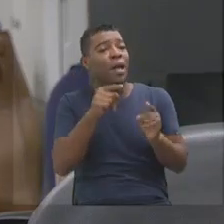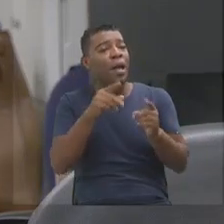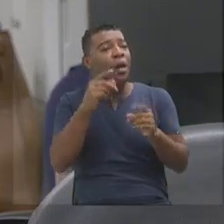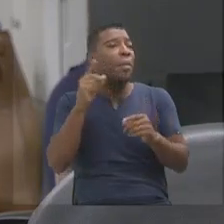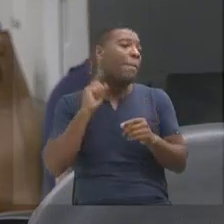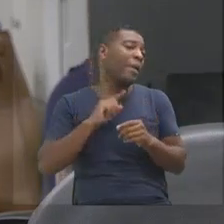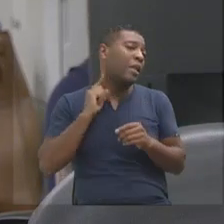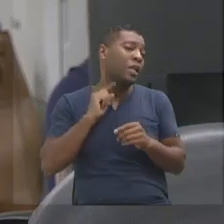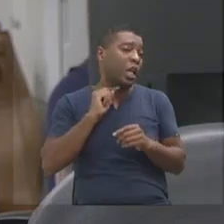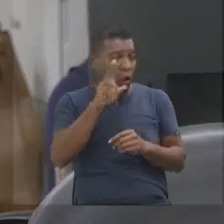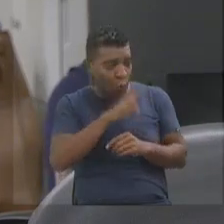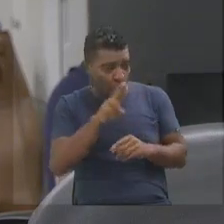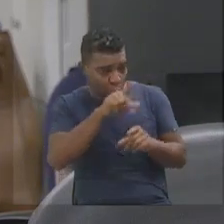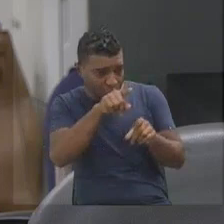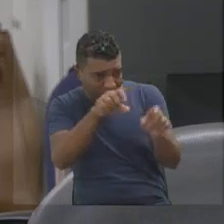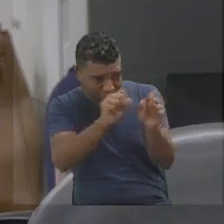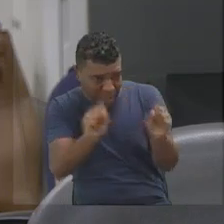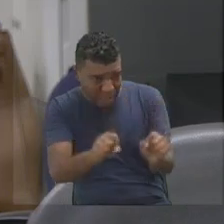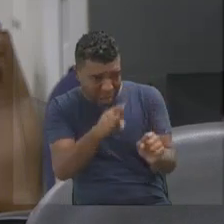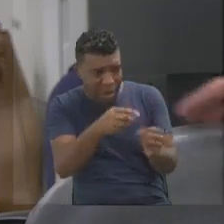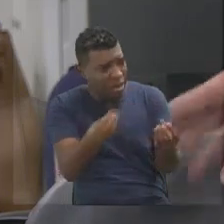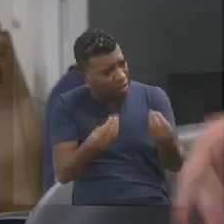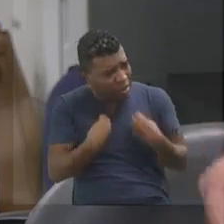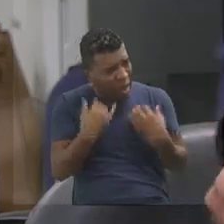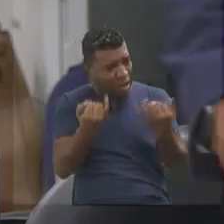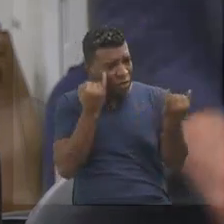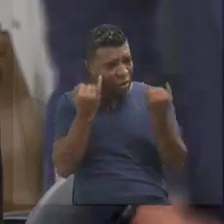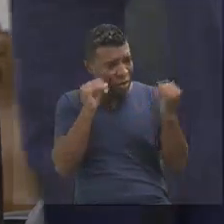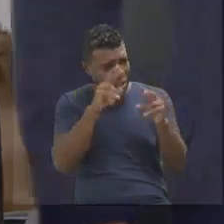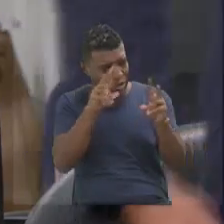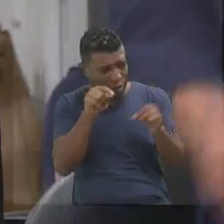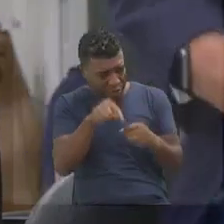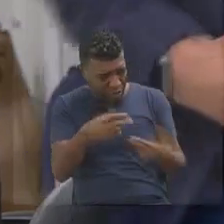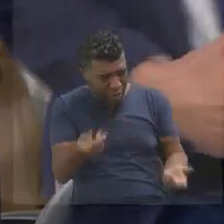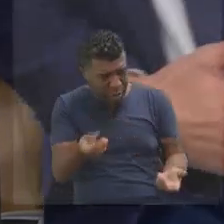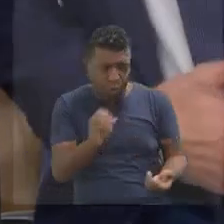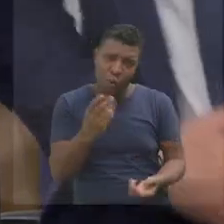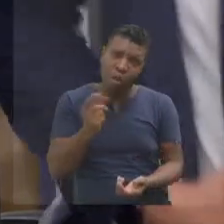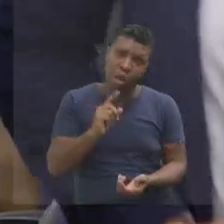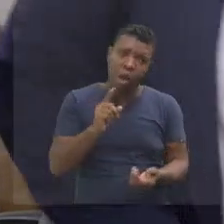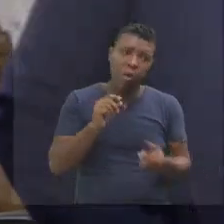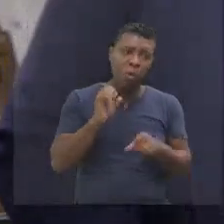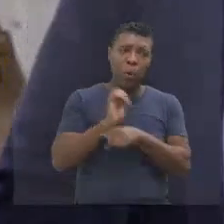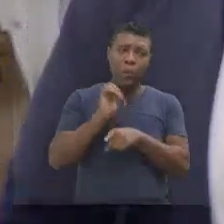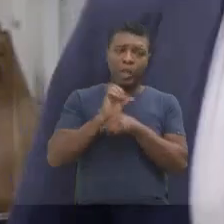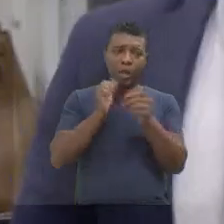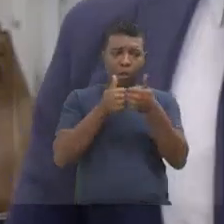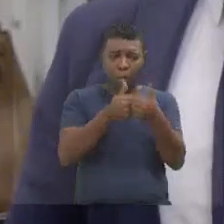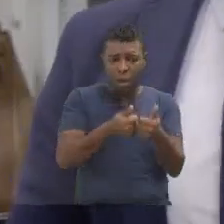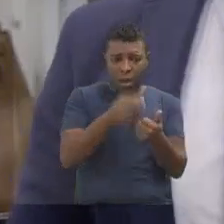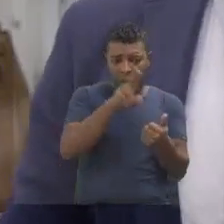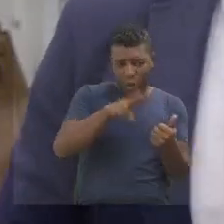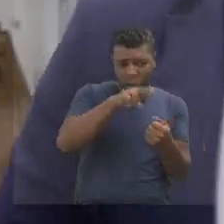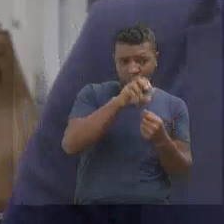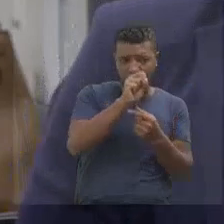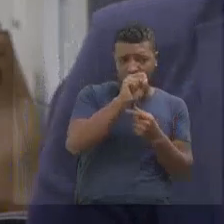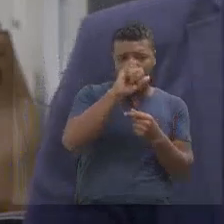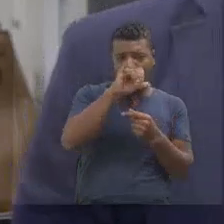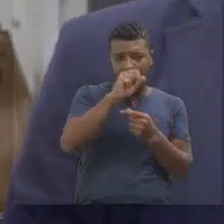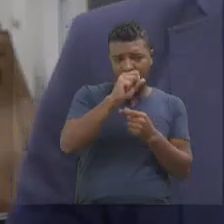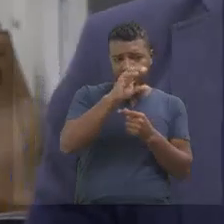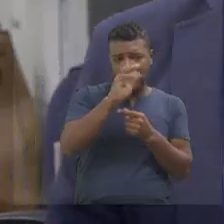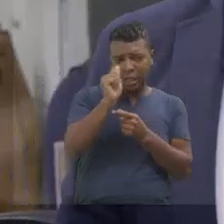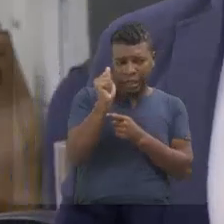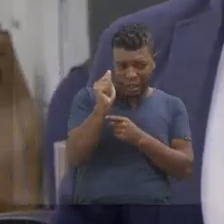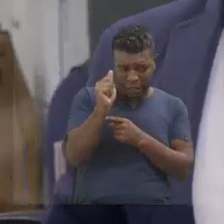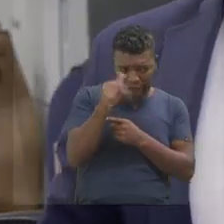informação sobre o comprimento dos prazos das leis 30 e 60 dias se o estado acompanha e utiliza o siscam outra